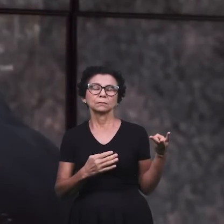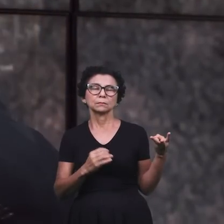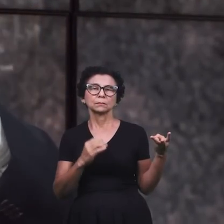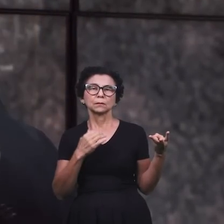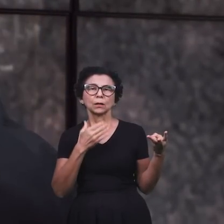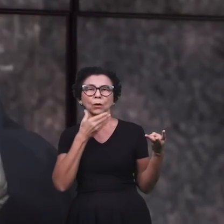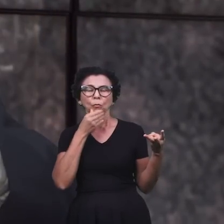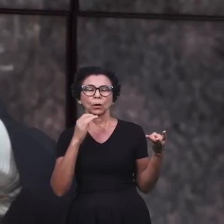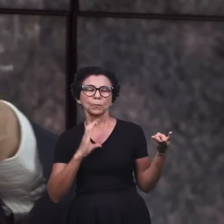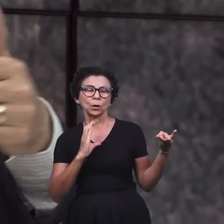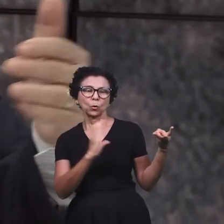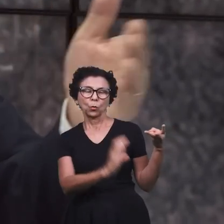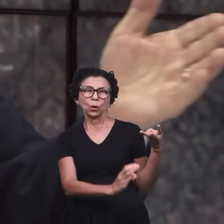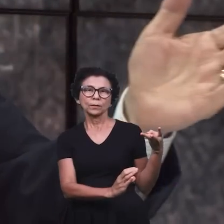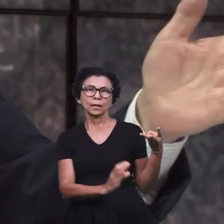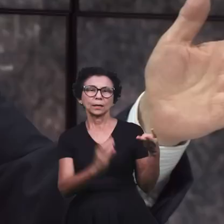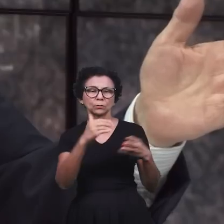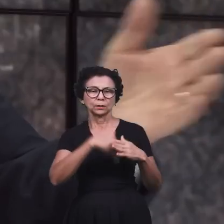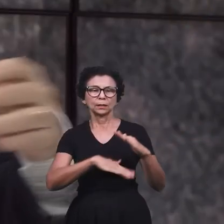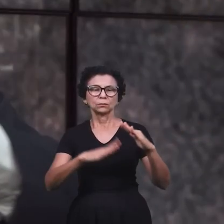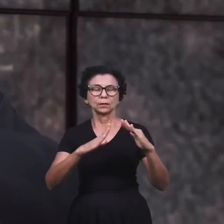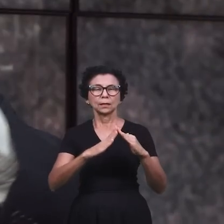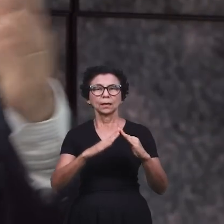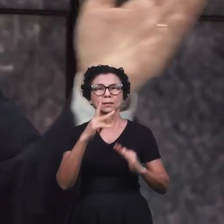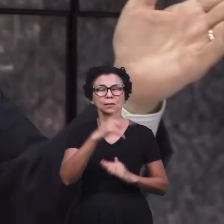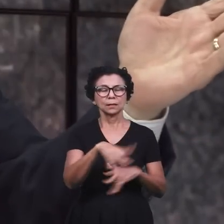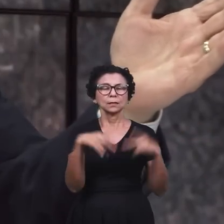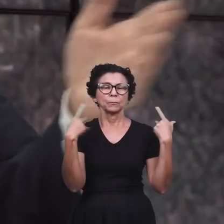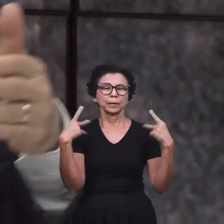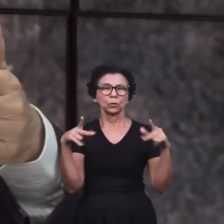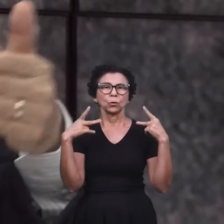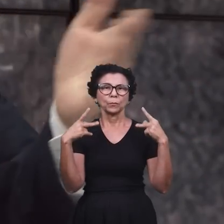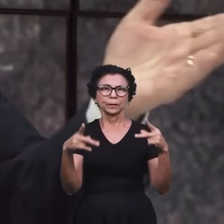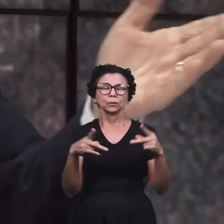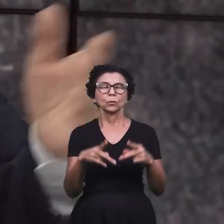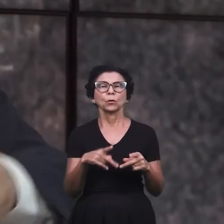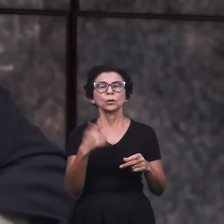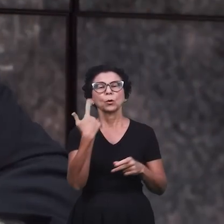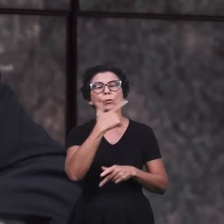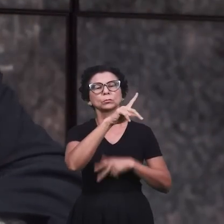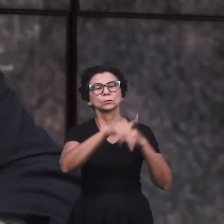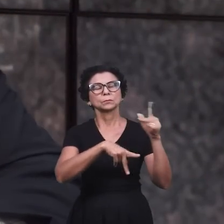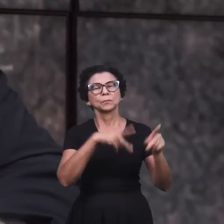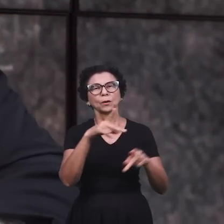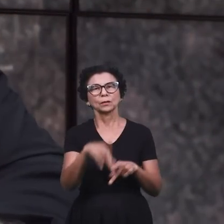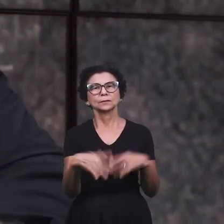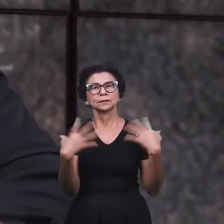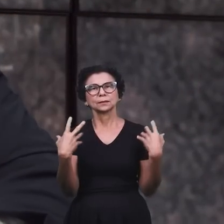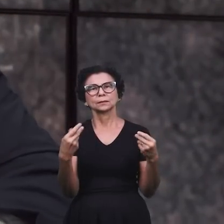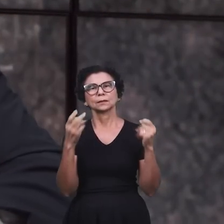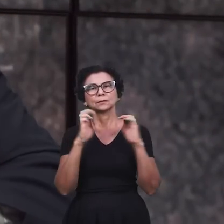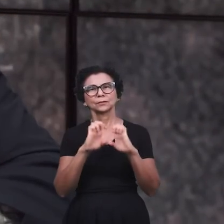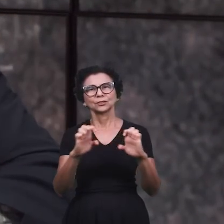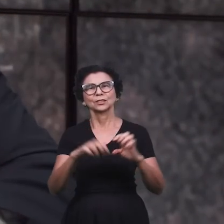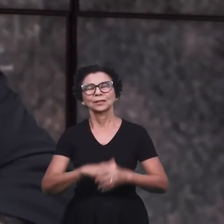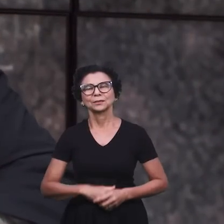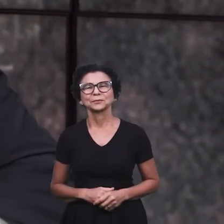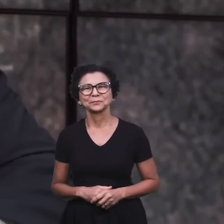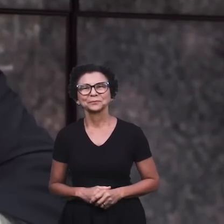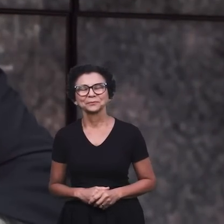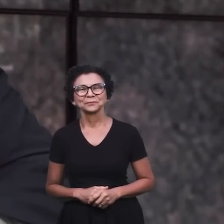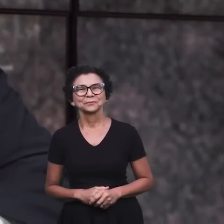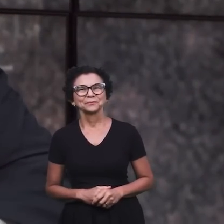Então, Pedro, ele inaugura o reino, abrindo as portas da nova aliança. Nós findamos